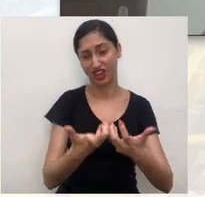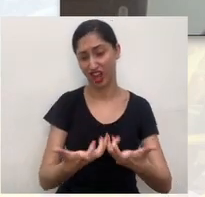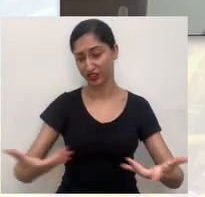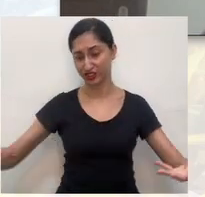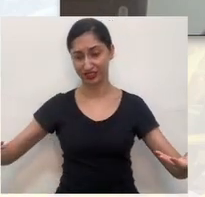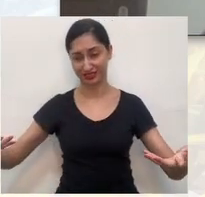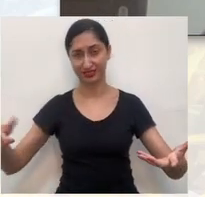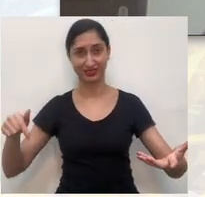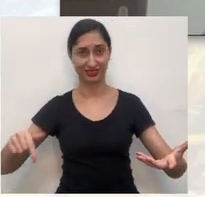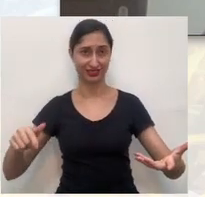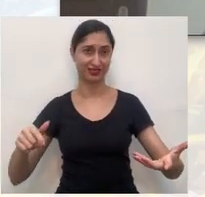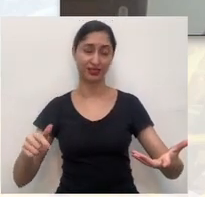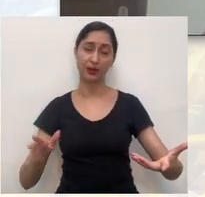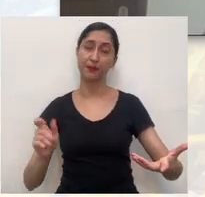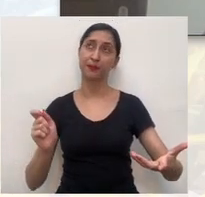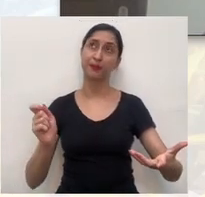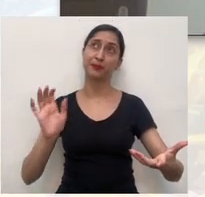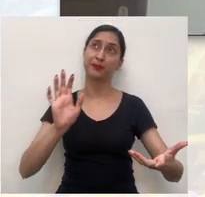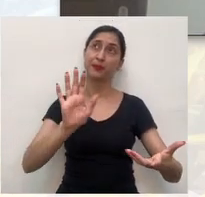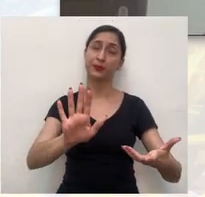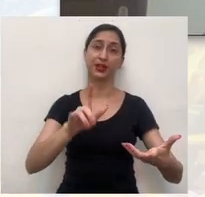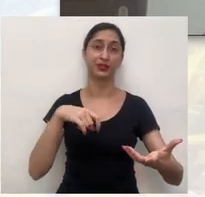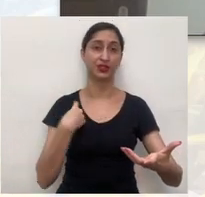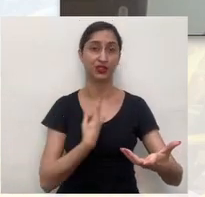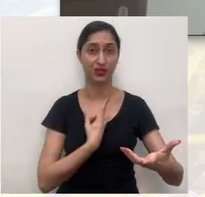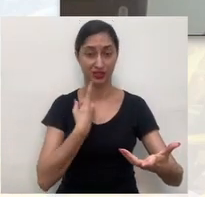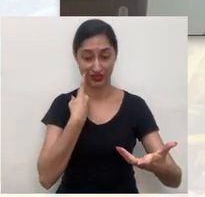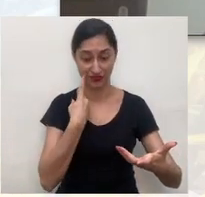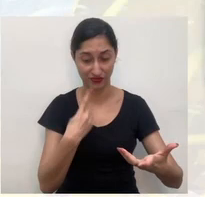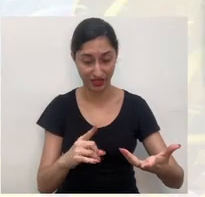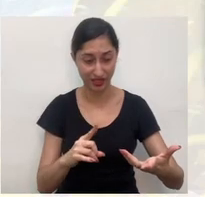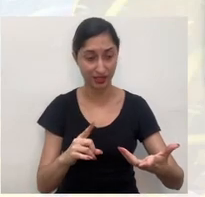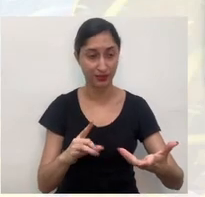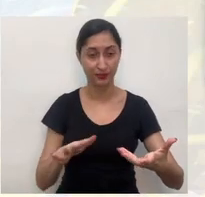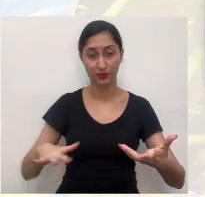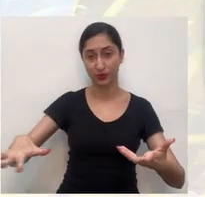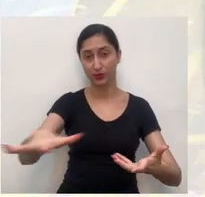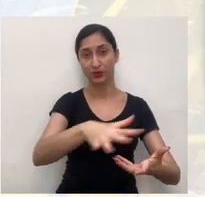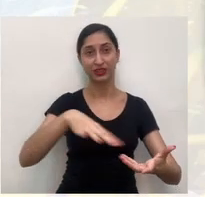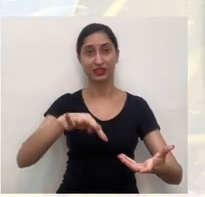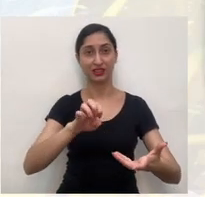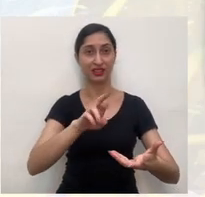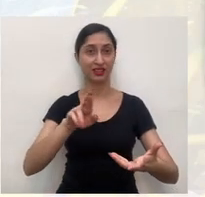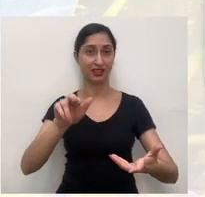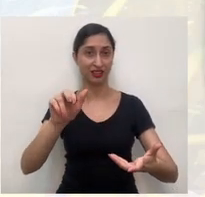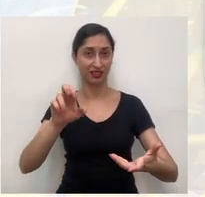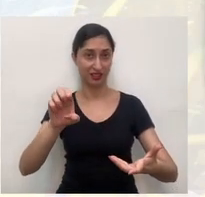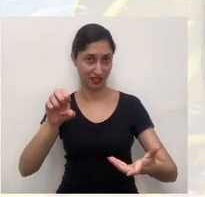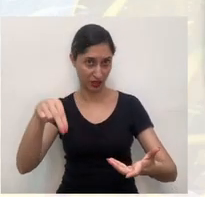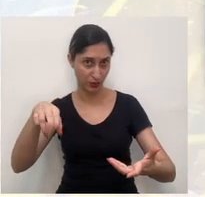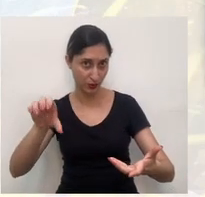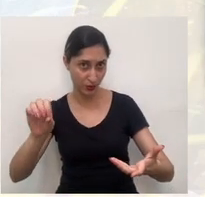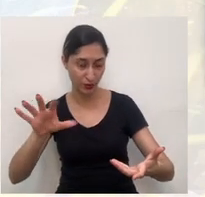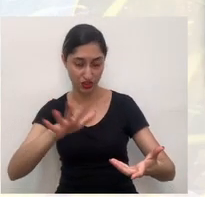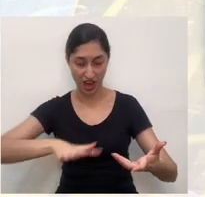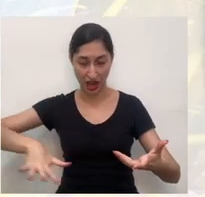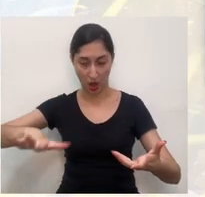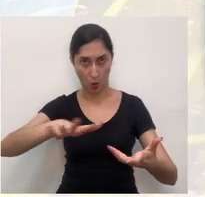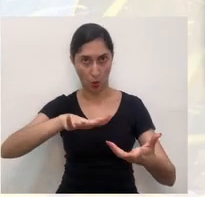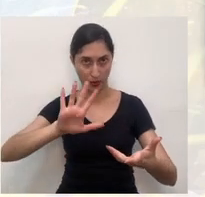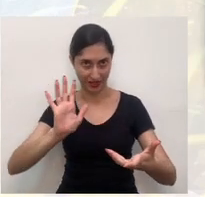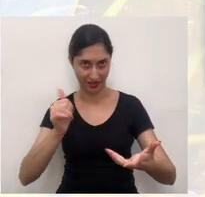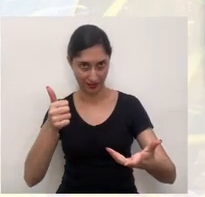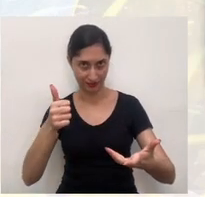né, a gente está vendo na escala todo o terreno de uma vez só, mas na prática não se vê todo de uma vez